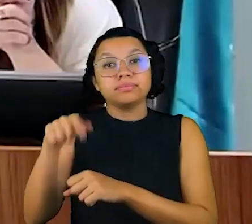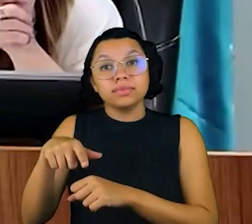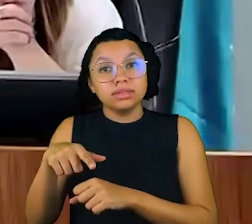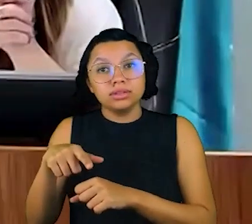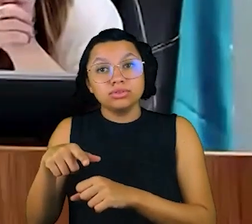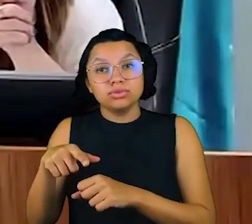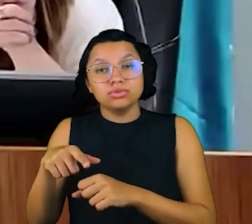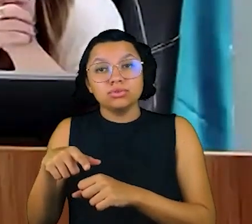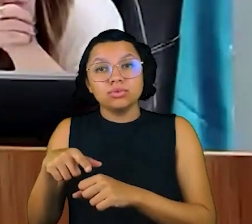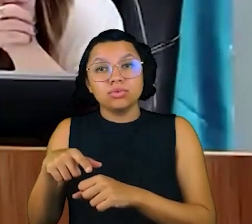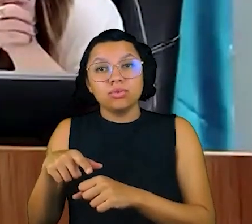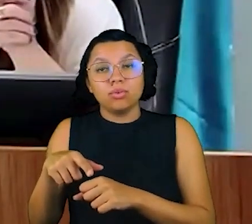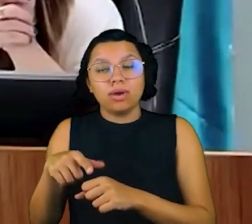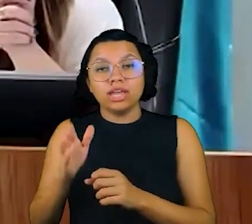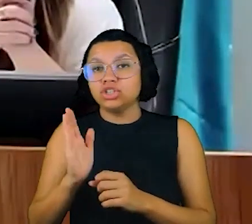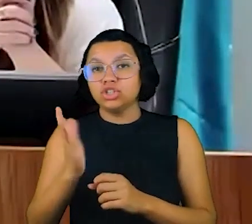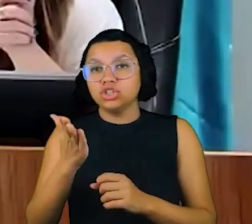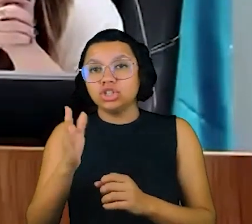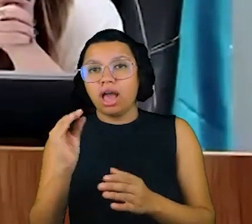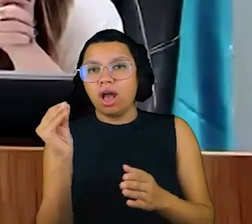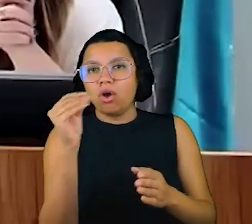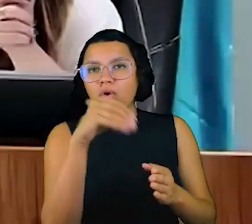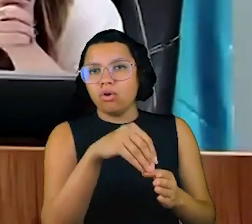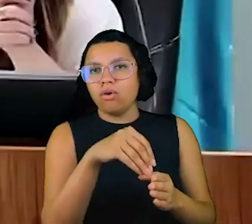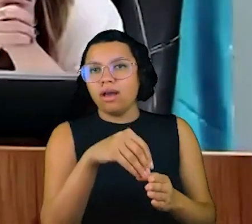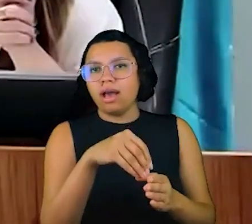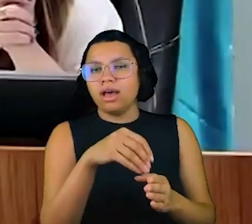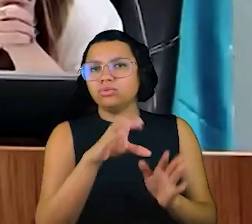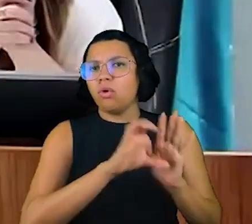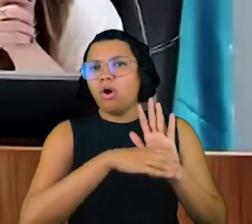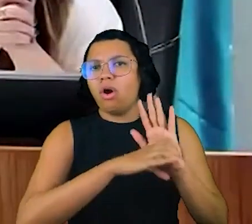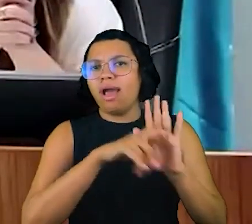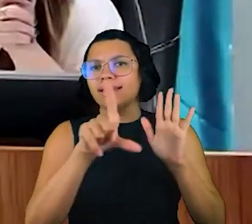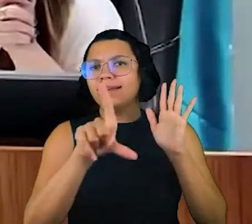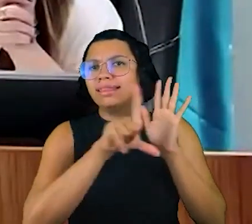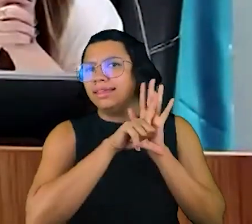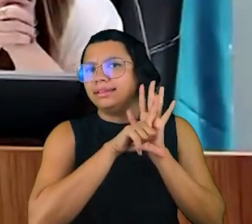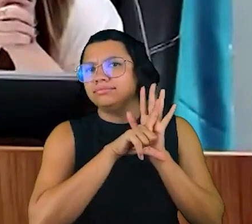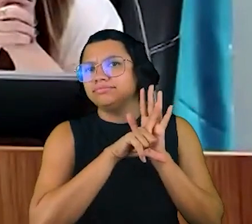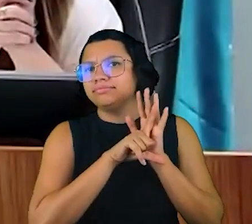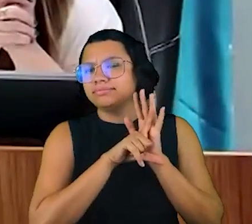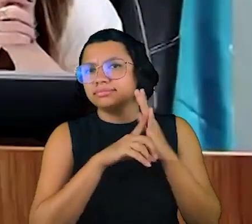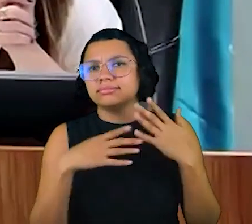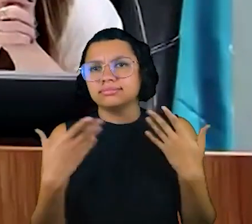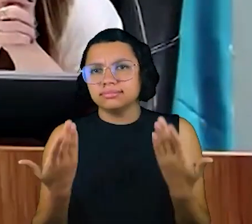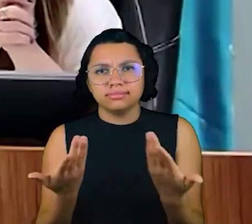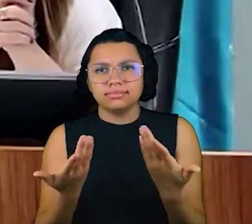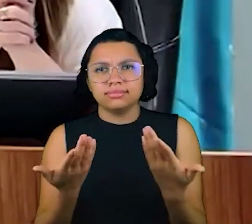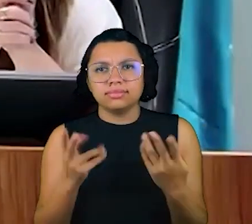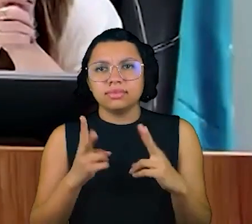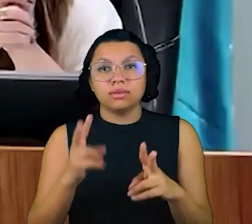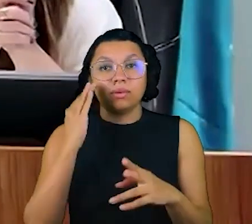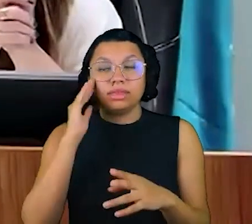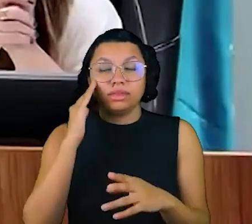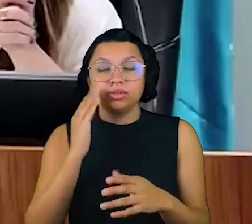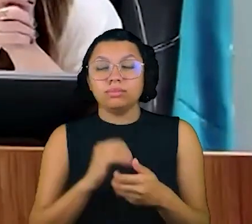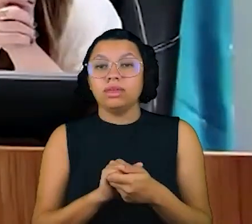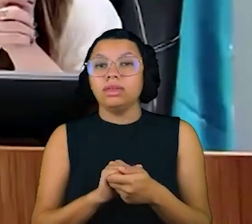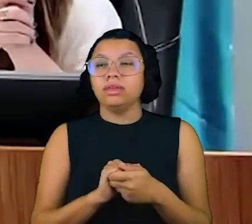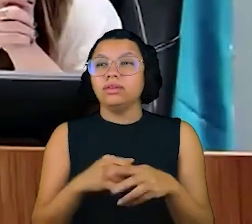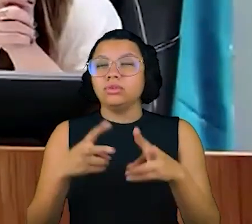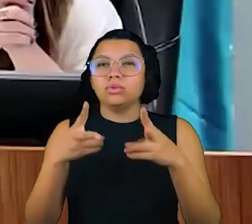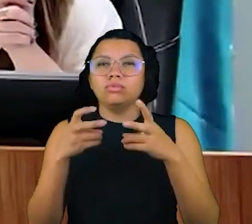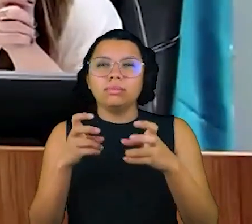Isso é definido, pré-definido em lei. E nesse